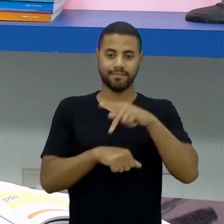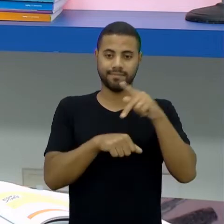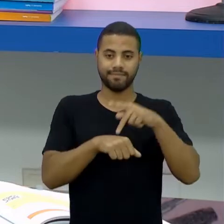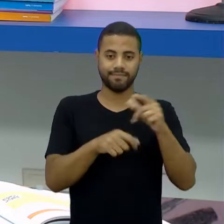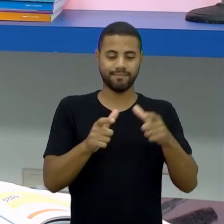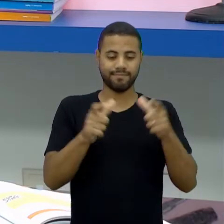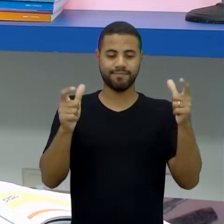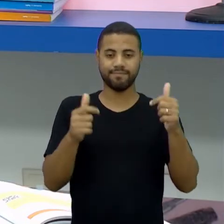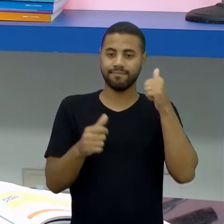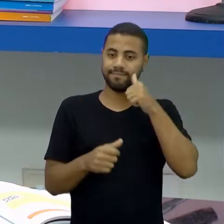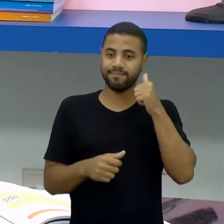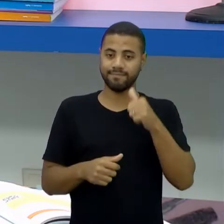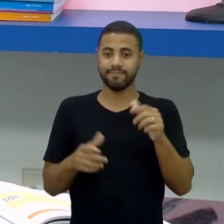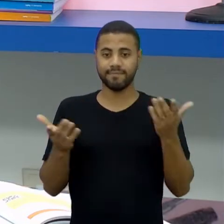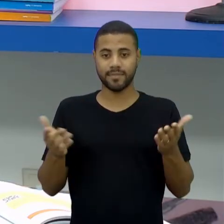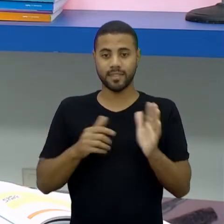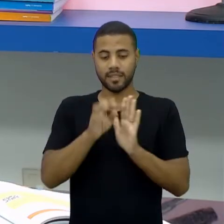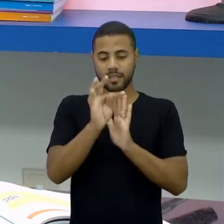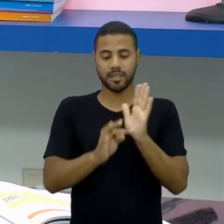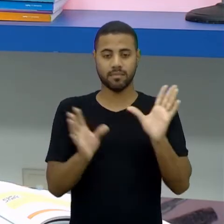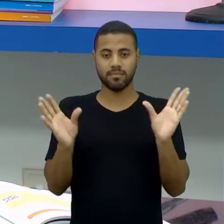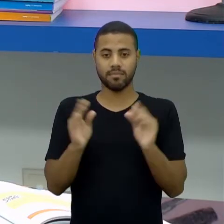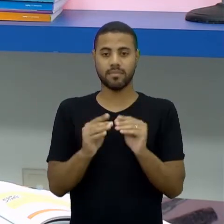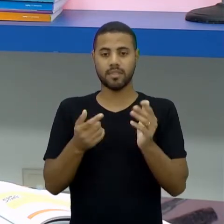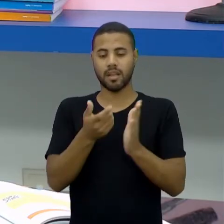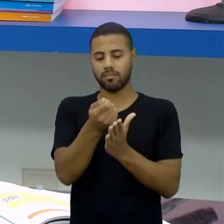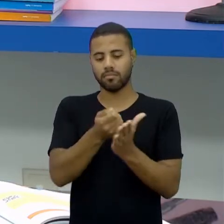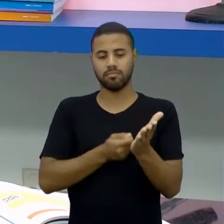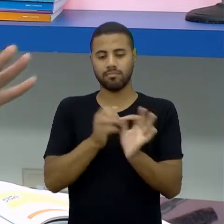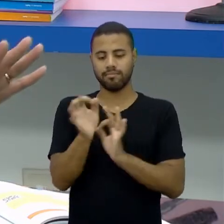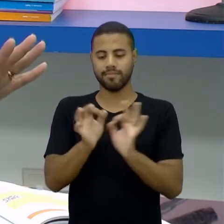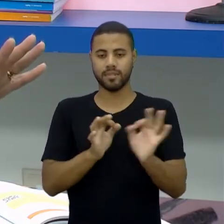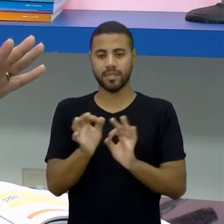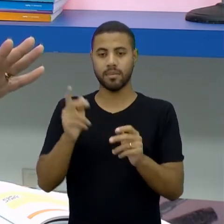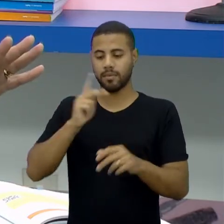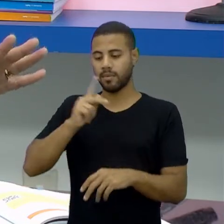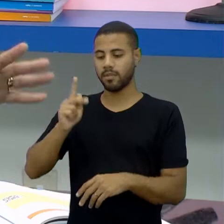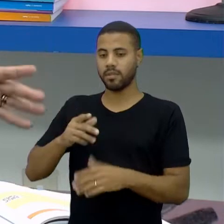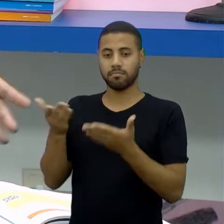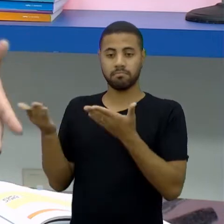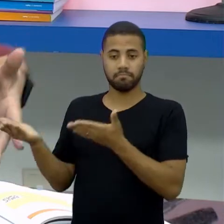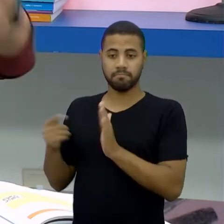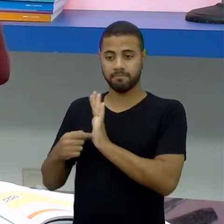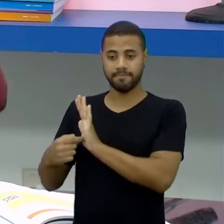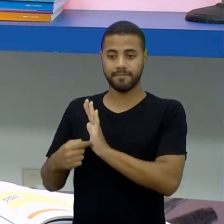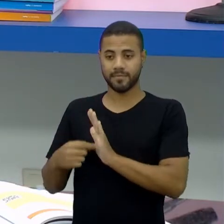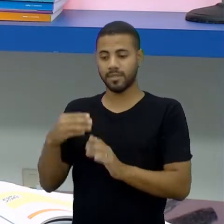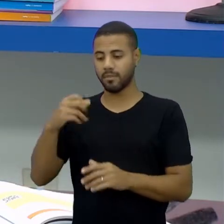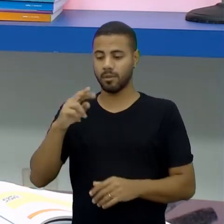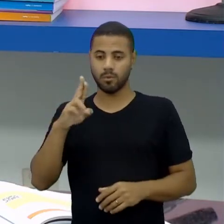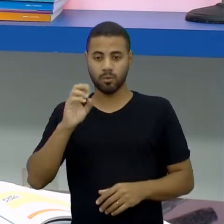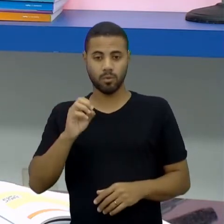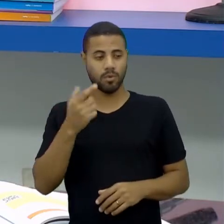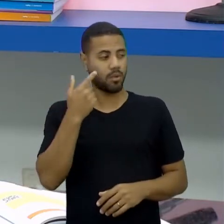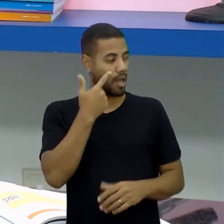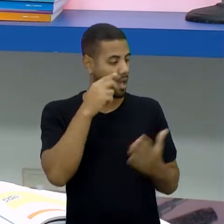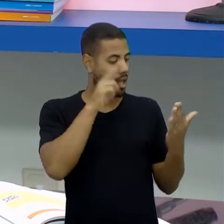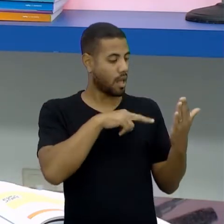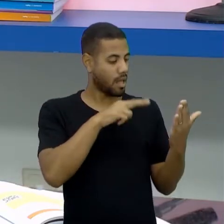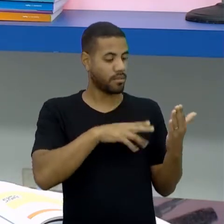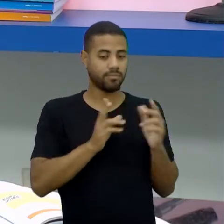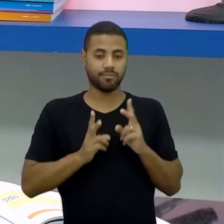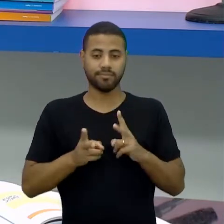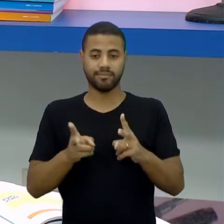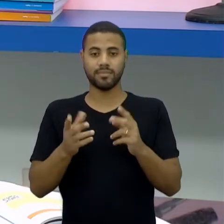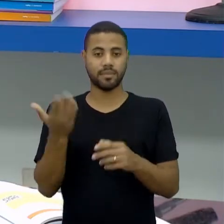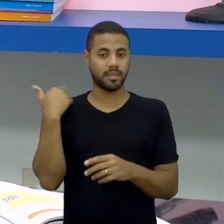ali. Eu estou fazendo um resuminho, anotei tudo para o professor Mauro ter continuidade aqui do que fizemos